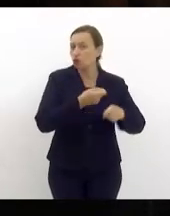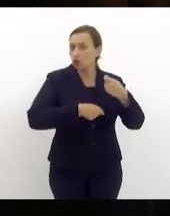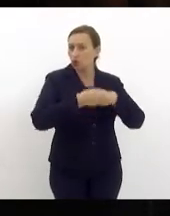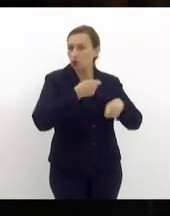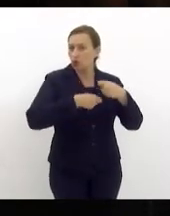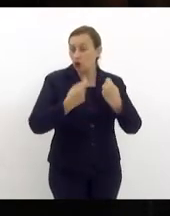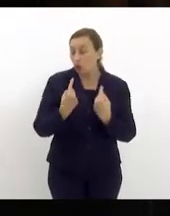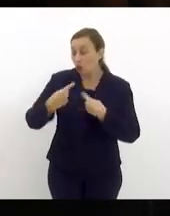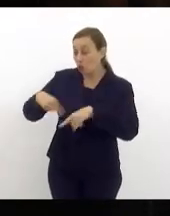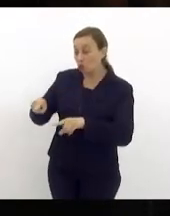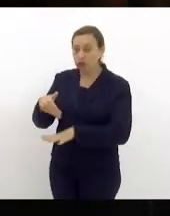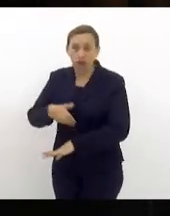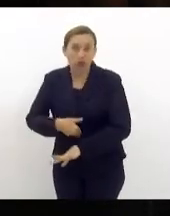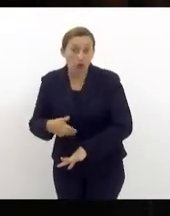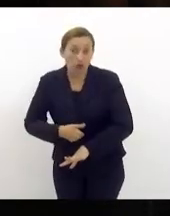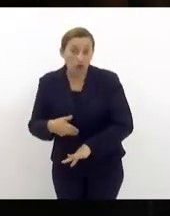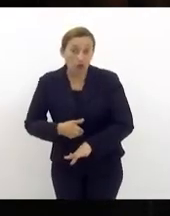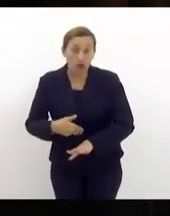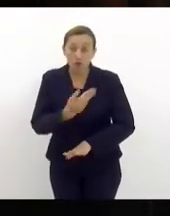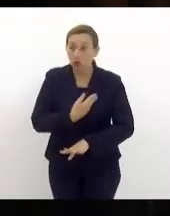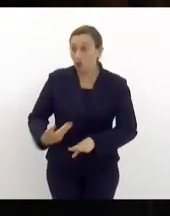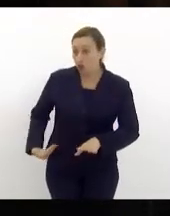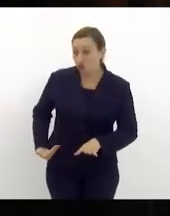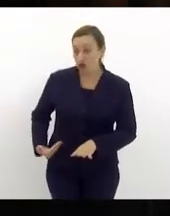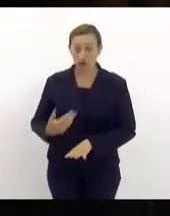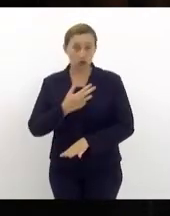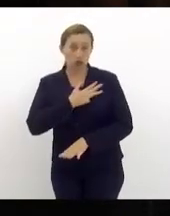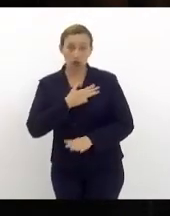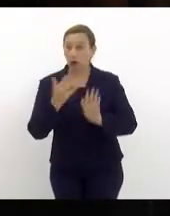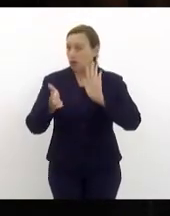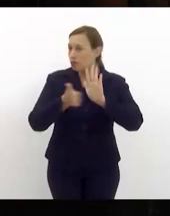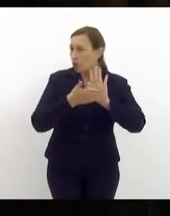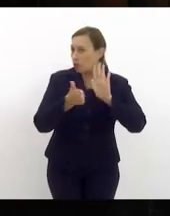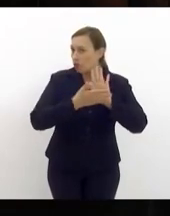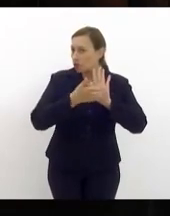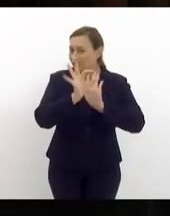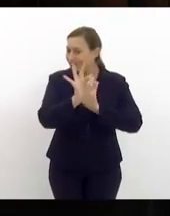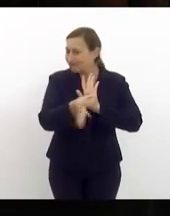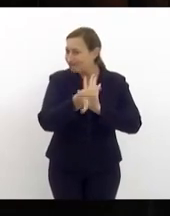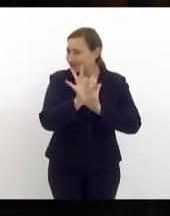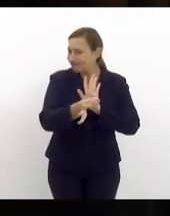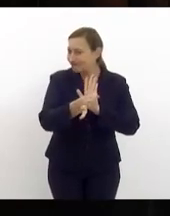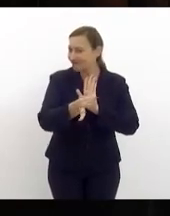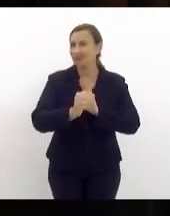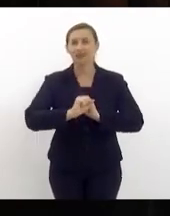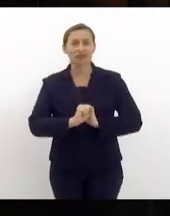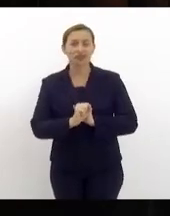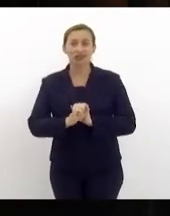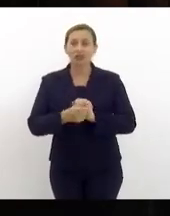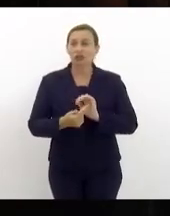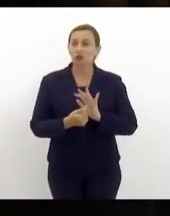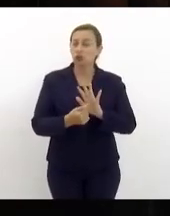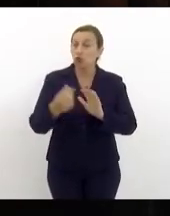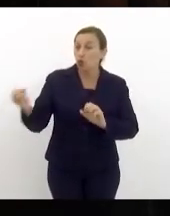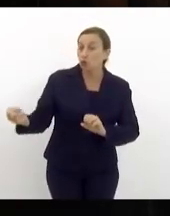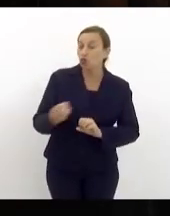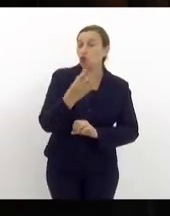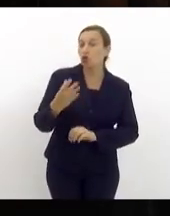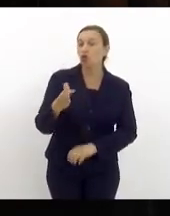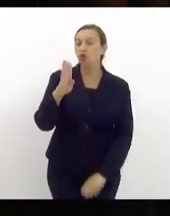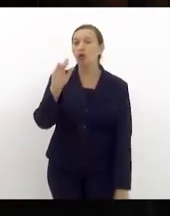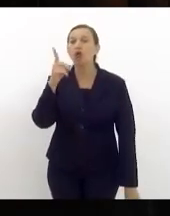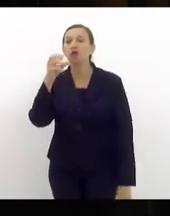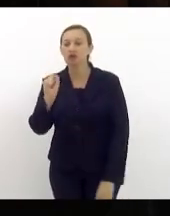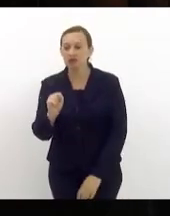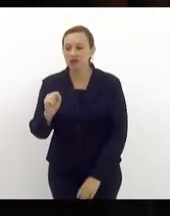combate à fome, o governo Lula apresentou propostas concretas e trouxe o novo Bolsa Família aí